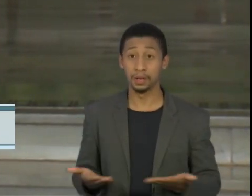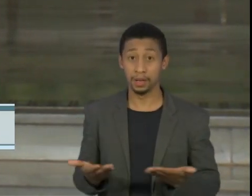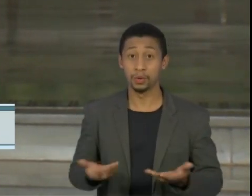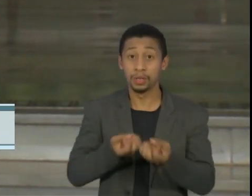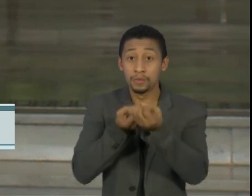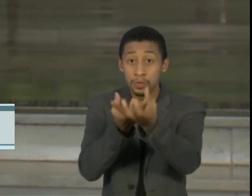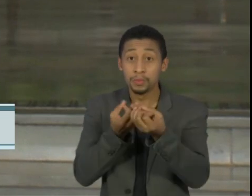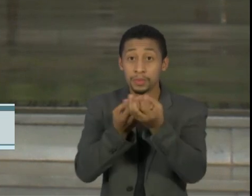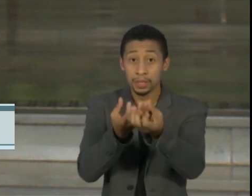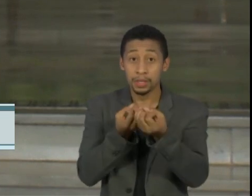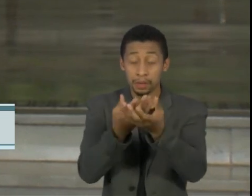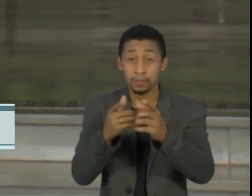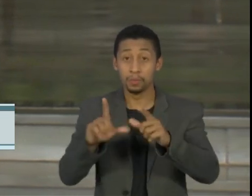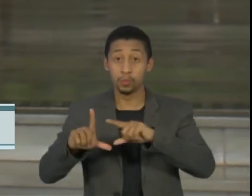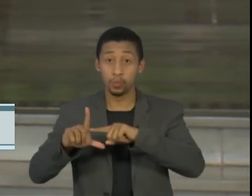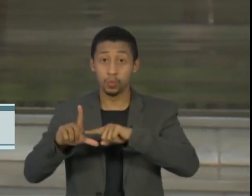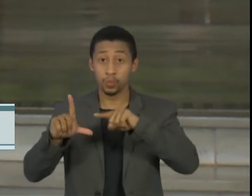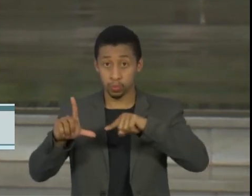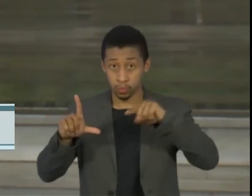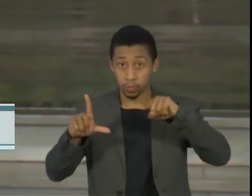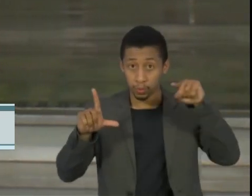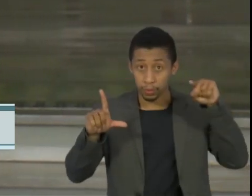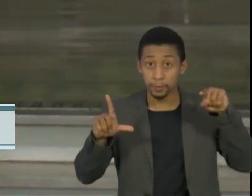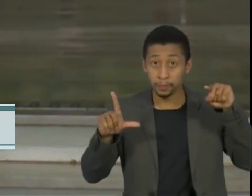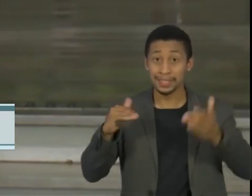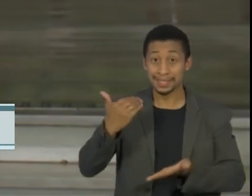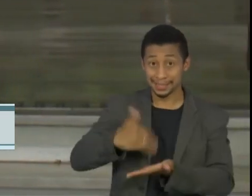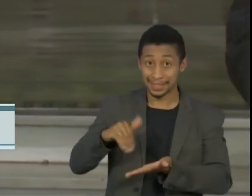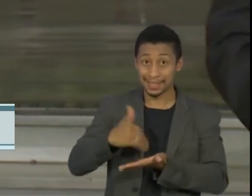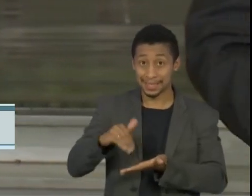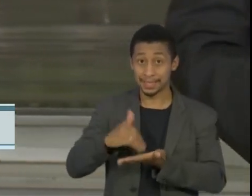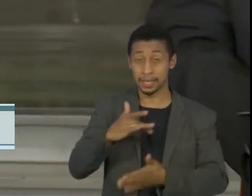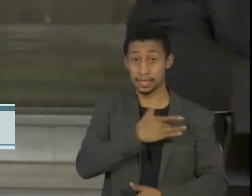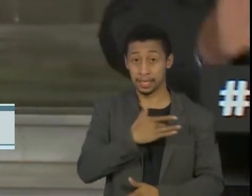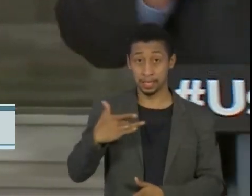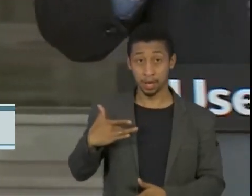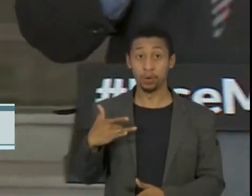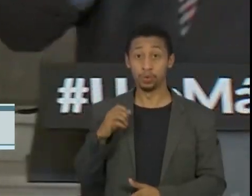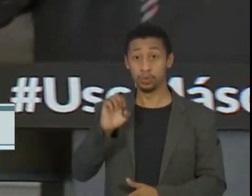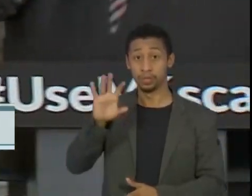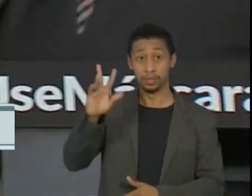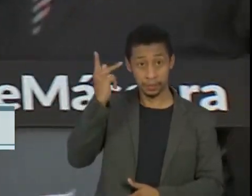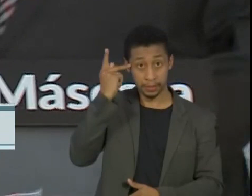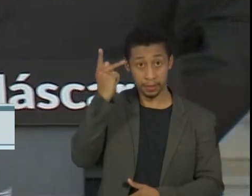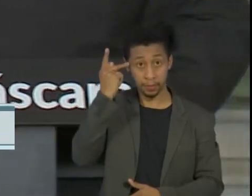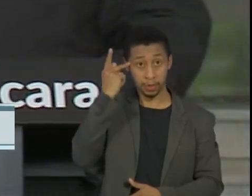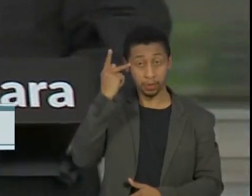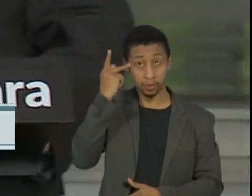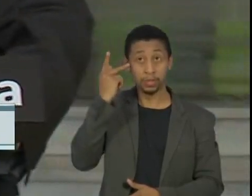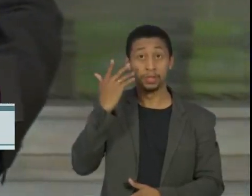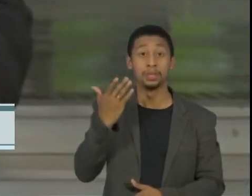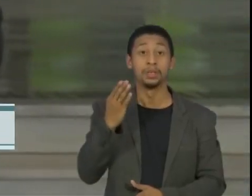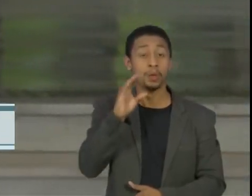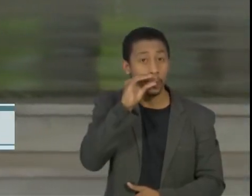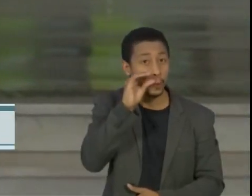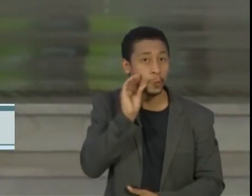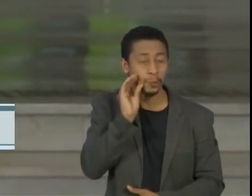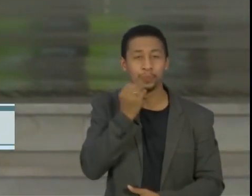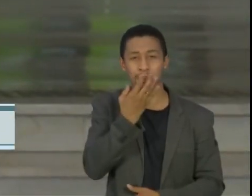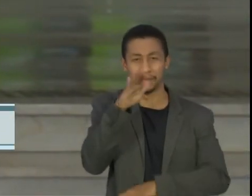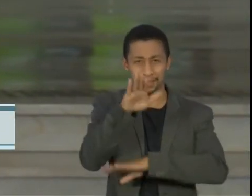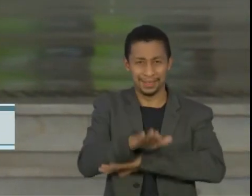da saúde de hoje com o secretário da Saúde do Estado de São Paulo, José Henrique German. Muito obrigado, governador. Boa tarde a